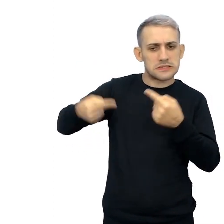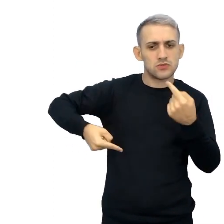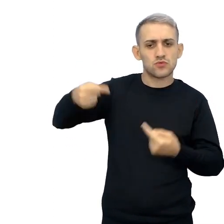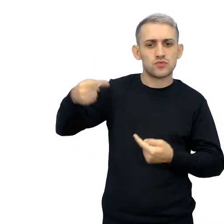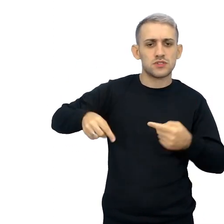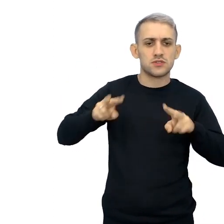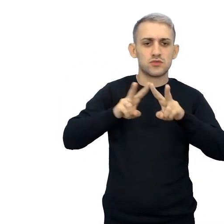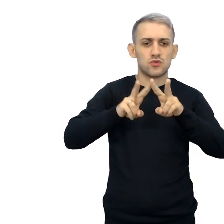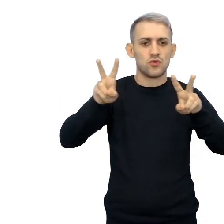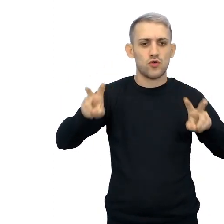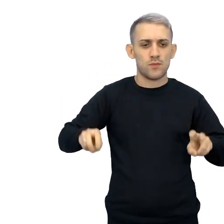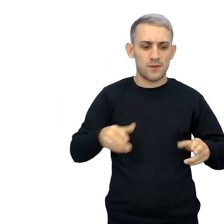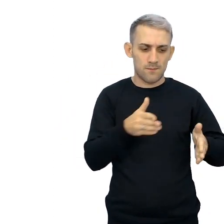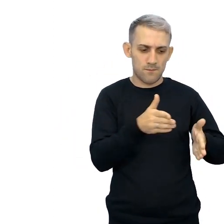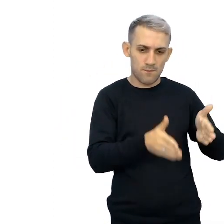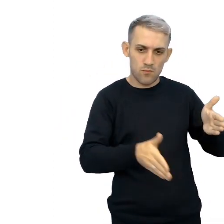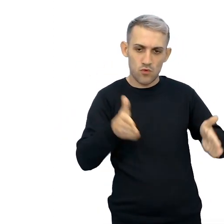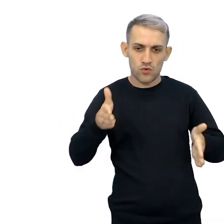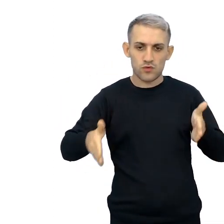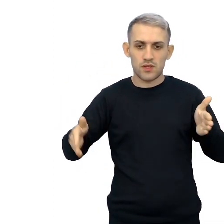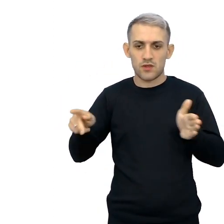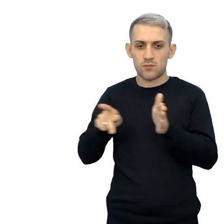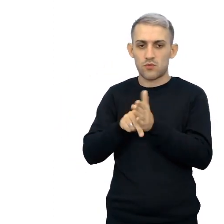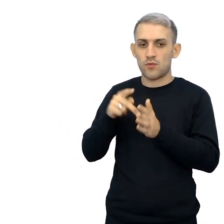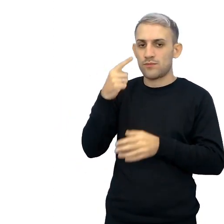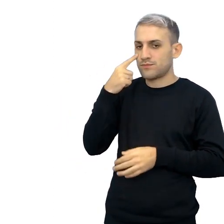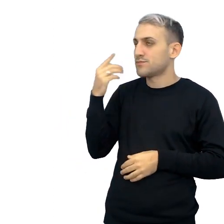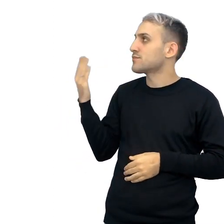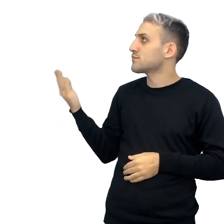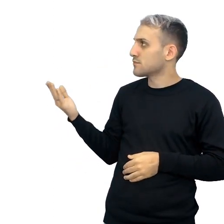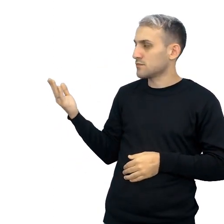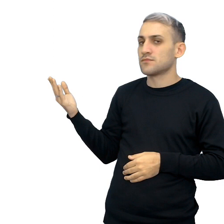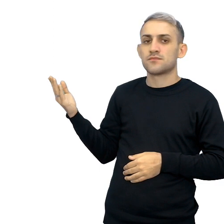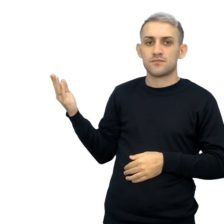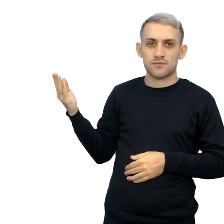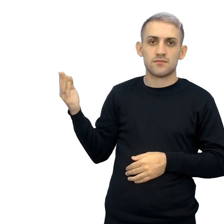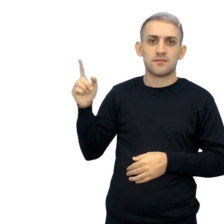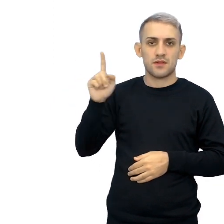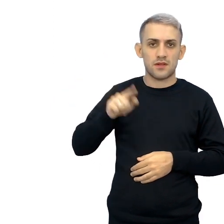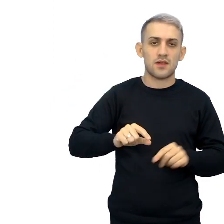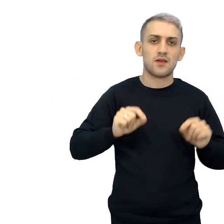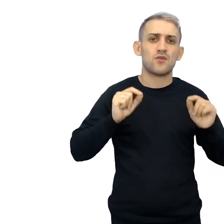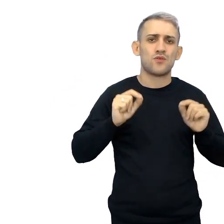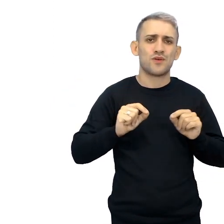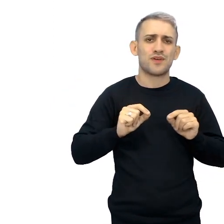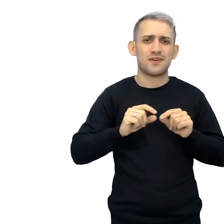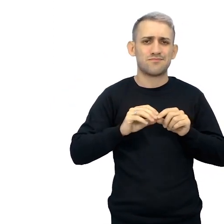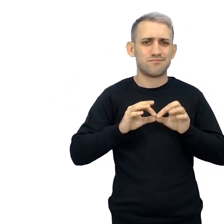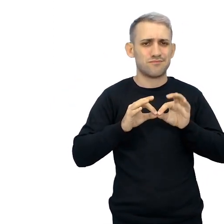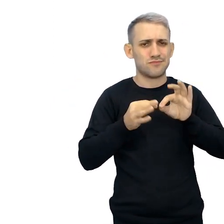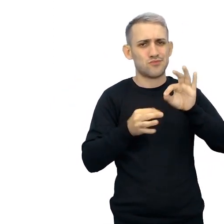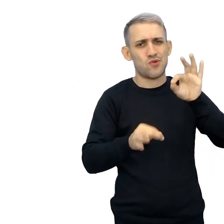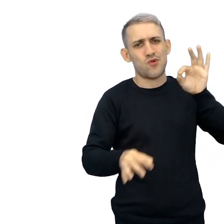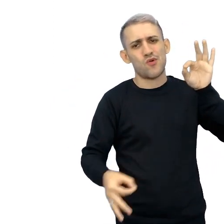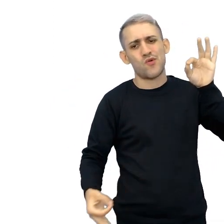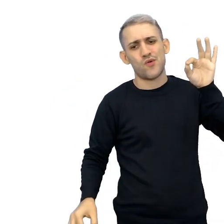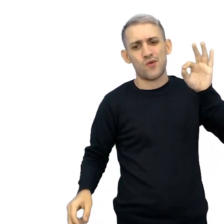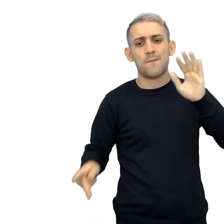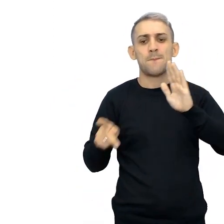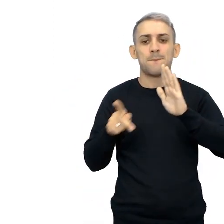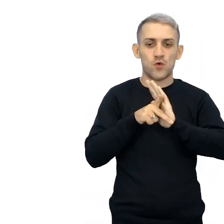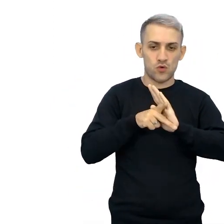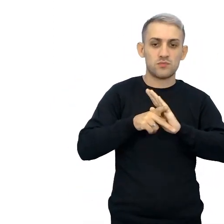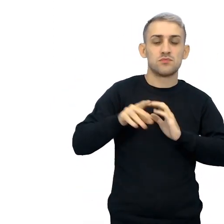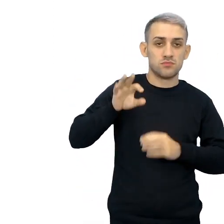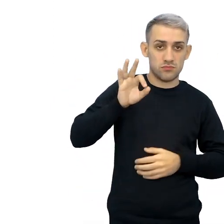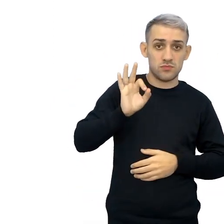de sucessão é um processo de seriação, é um processo longo aí de seriação,